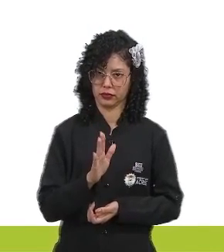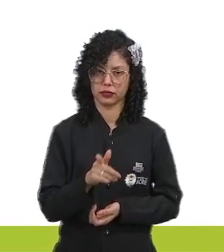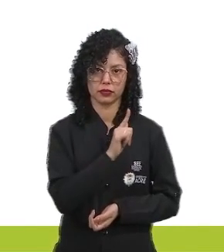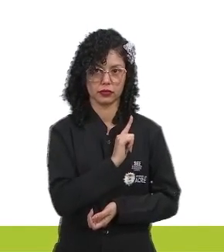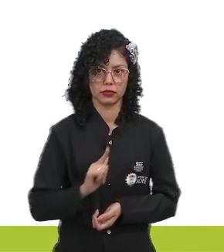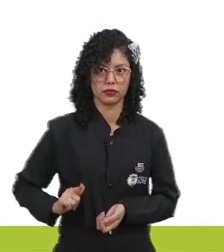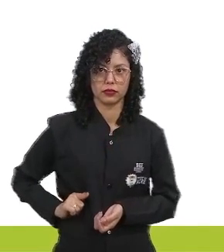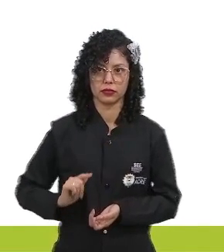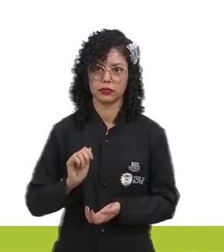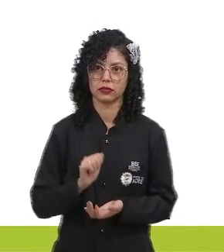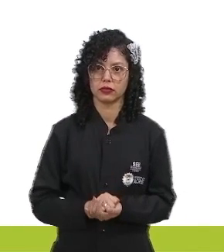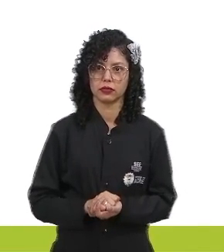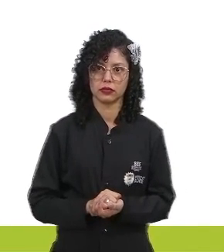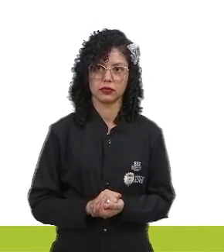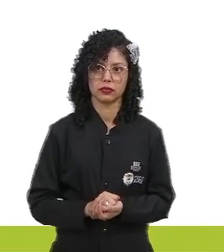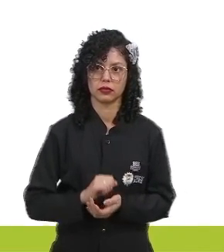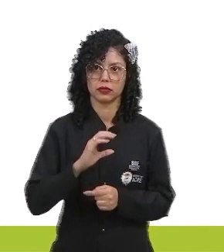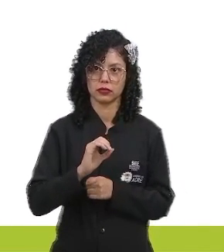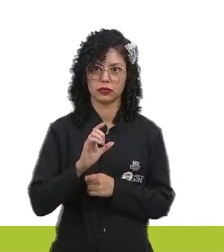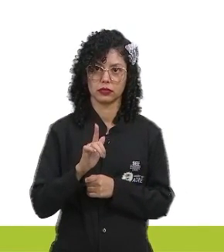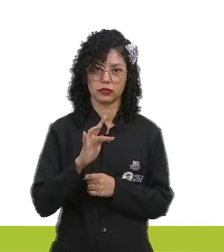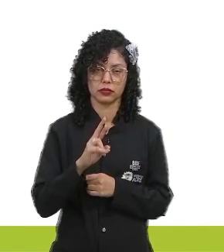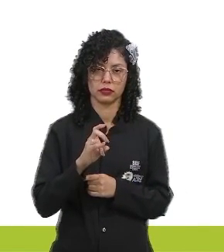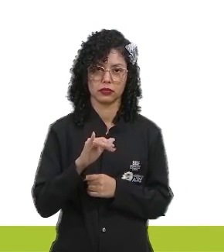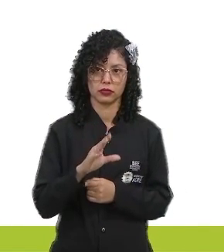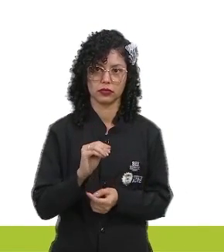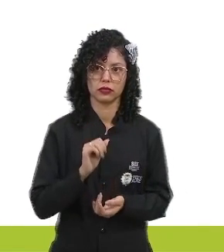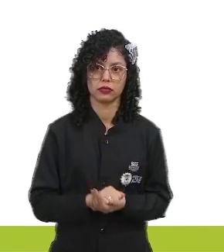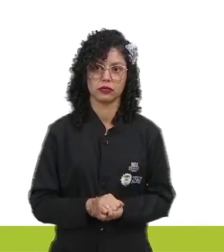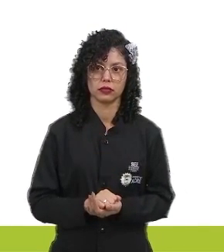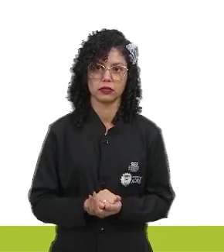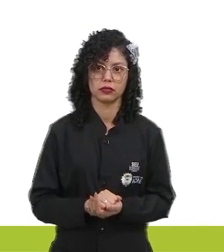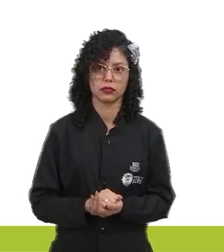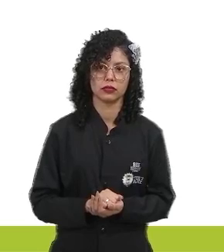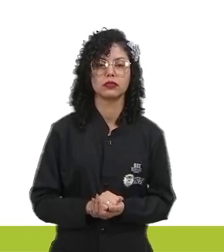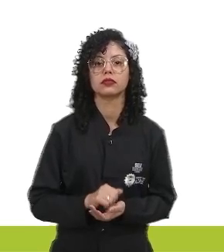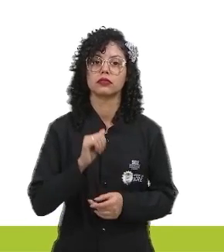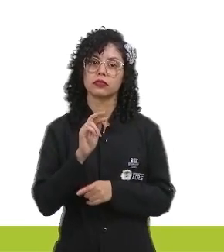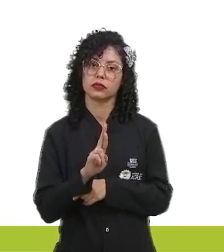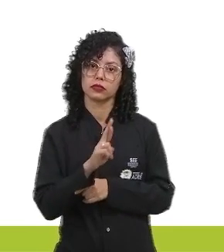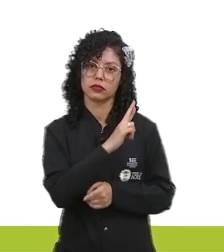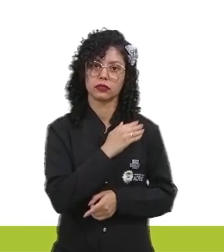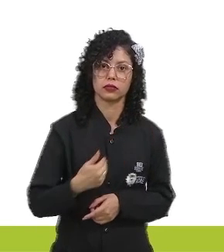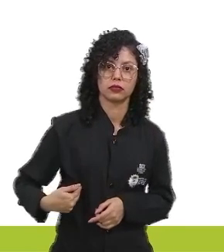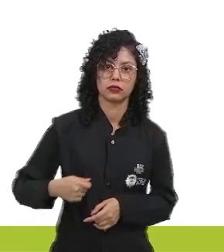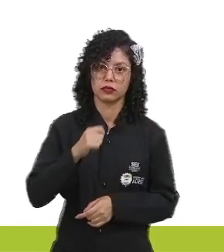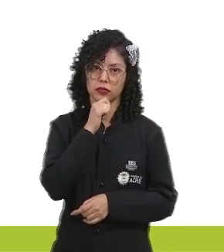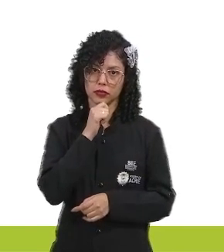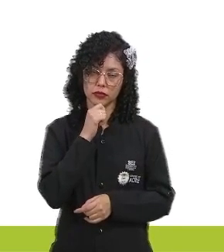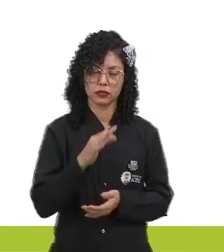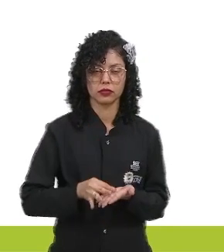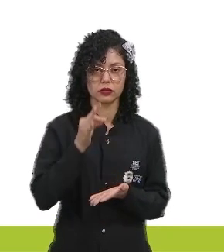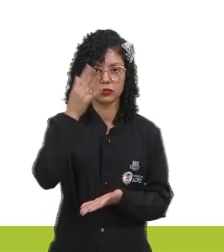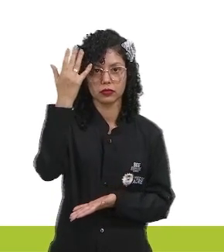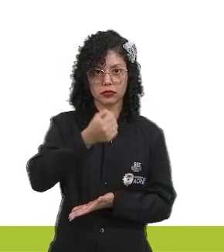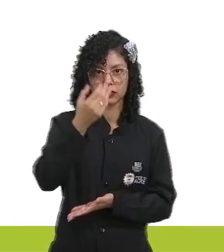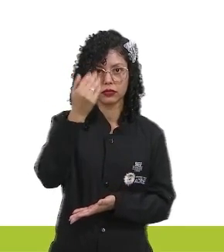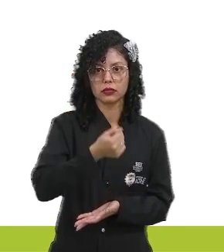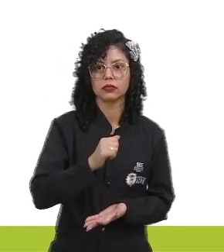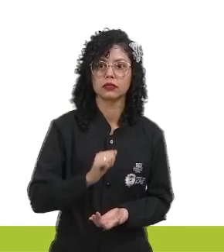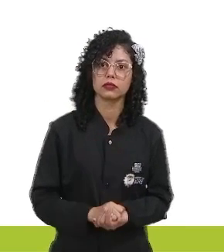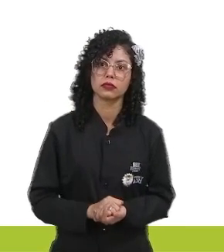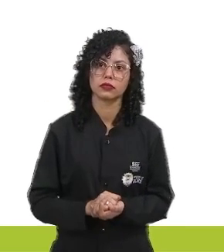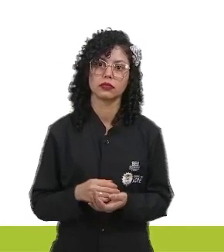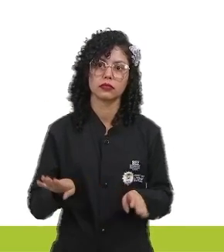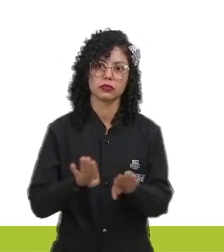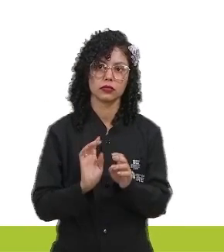governo oligárquico, né, com a chamada República Café com Leite, e vai ter como último presidente, né,